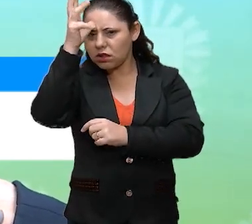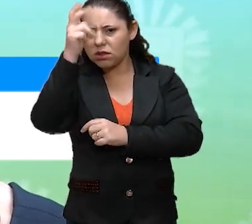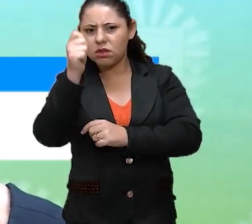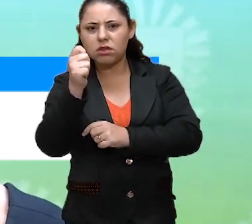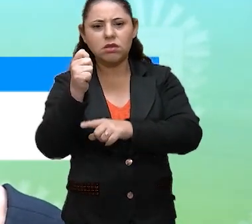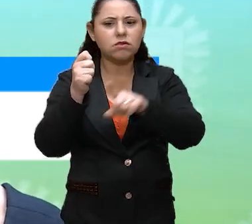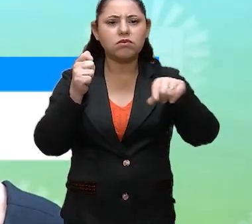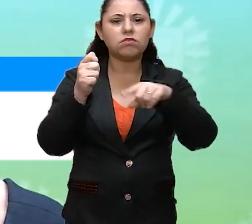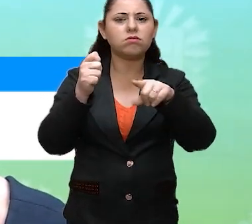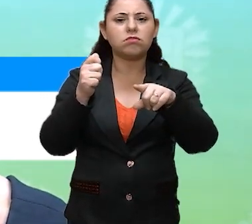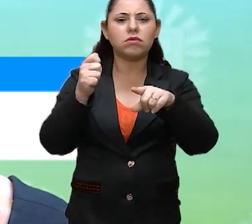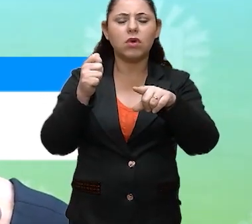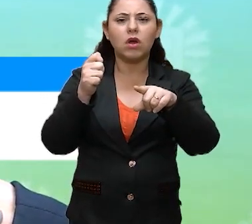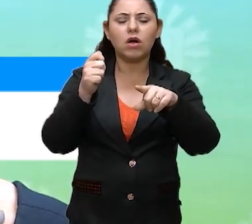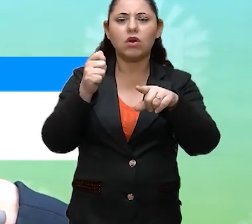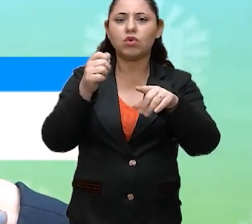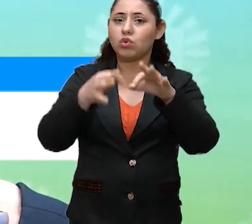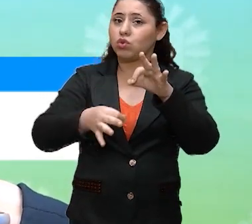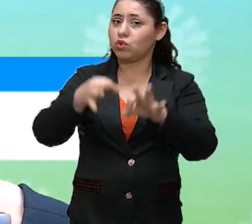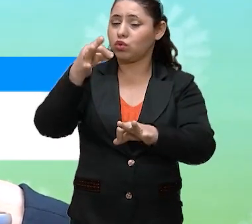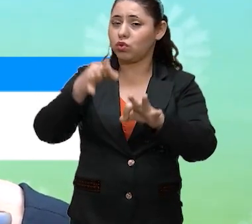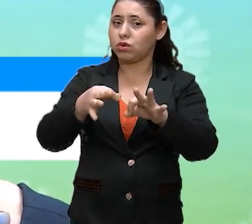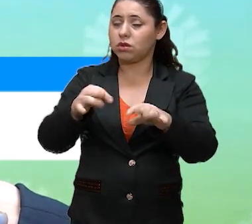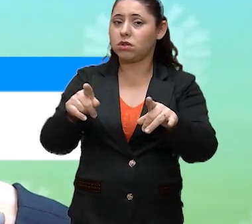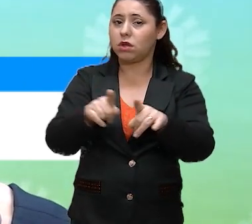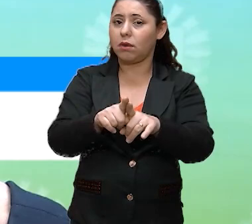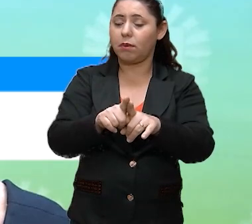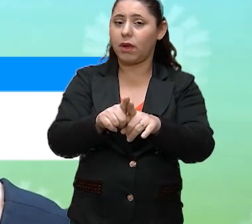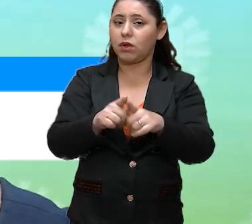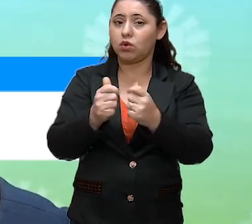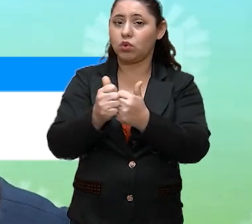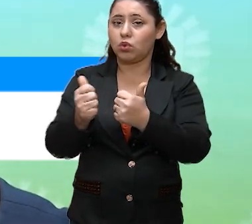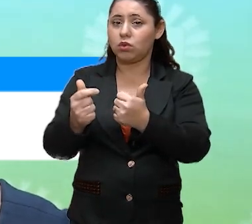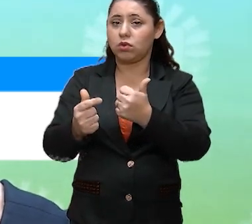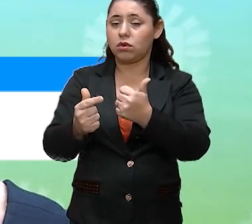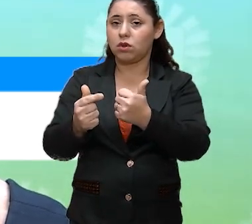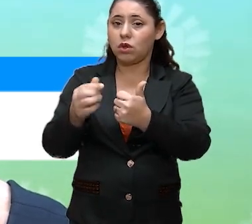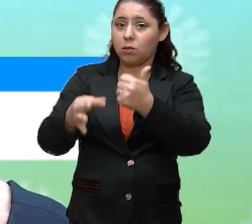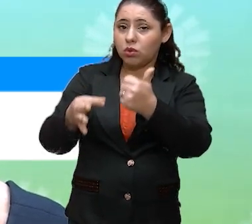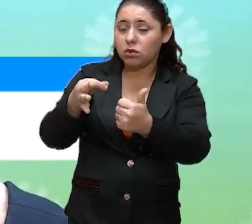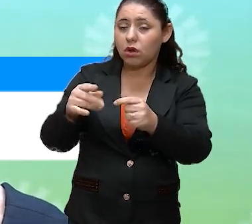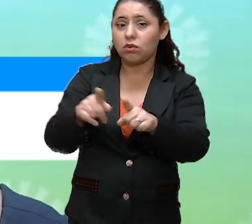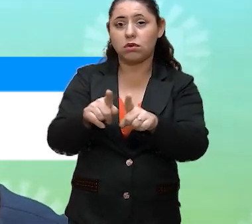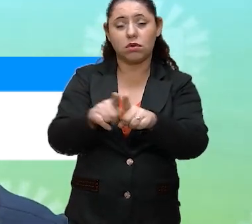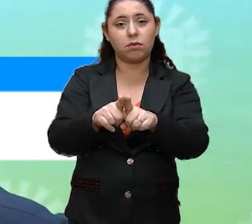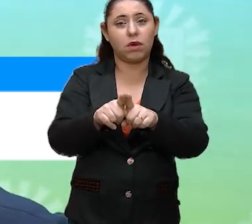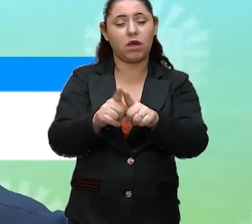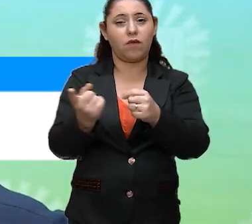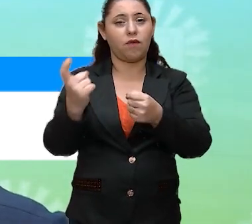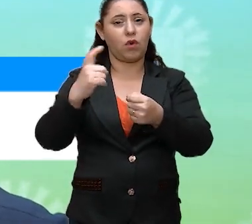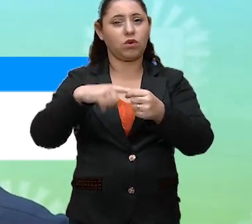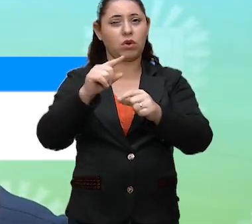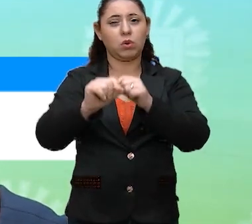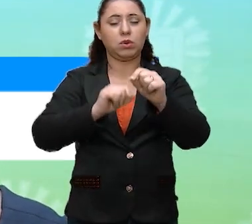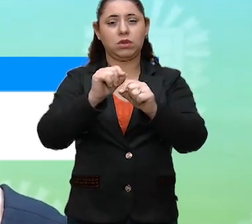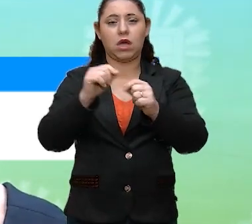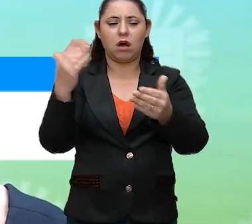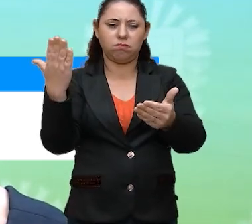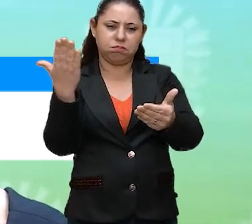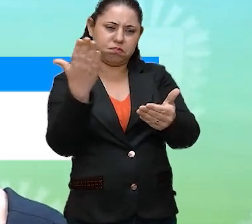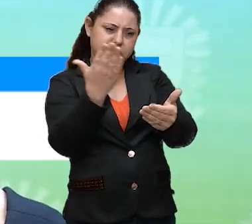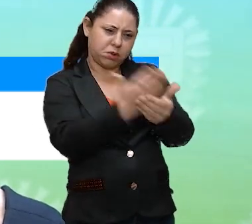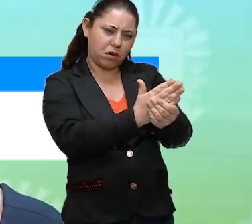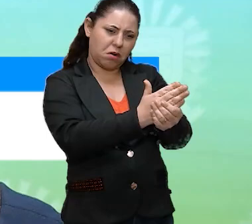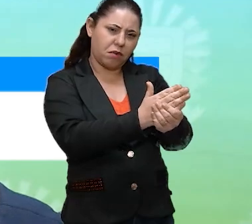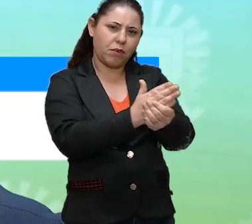as decisões, as sentenças dos juízes e do tribunal e remetendo toda essa gama